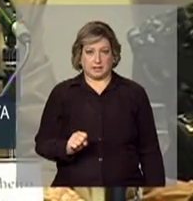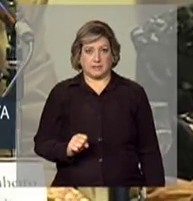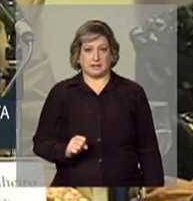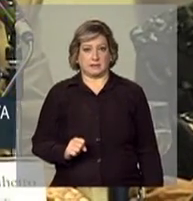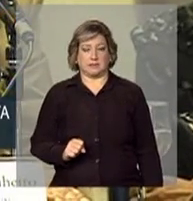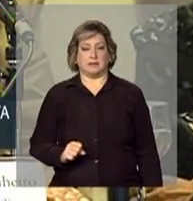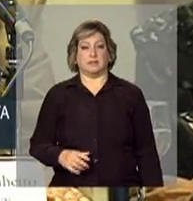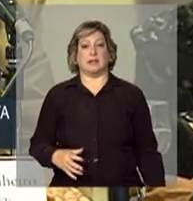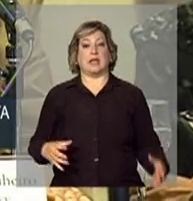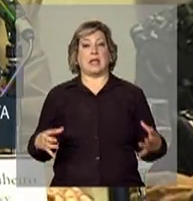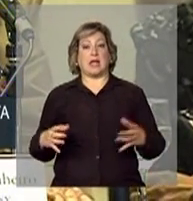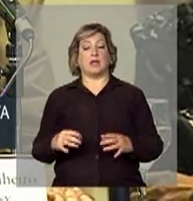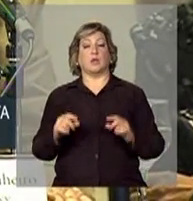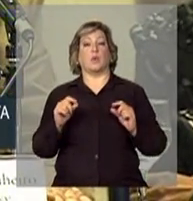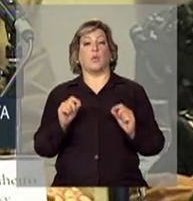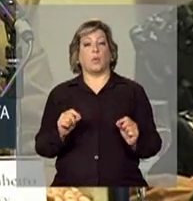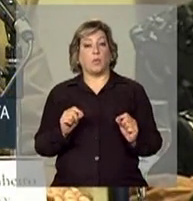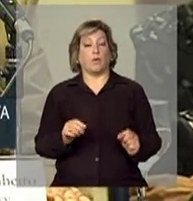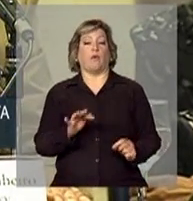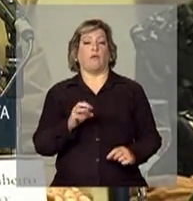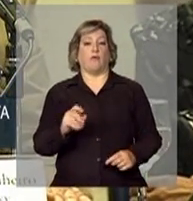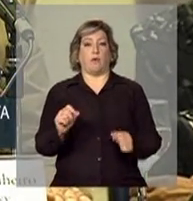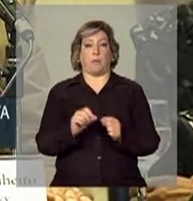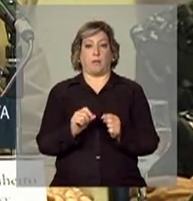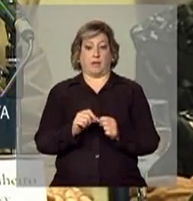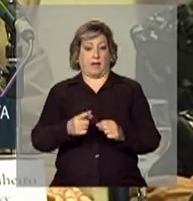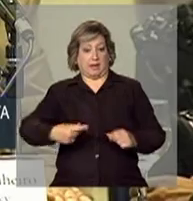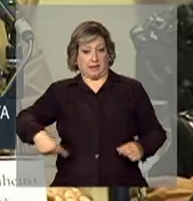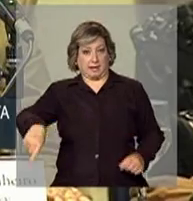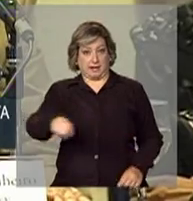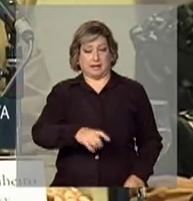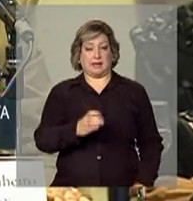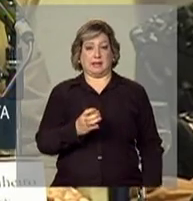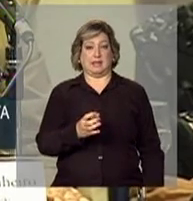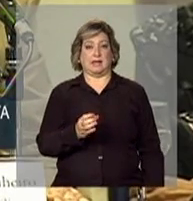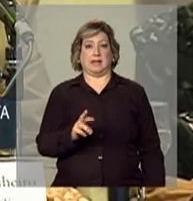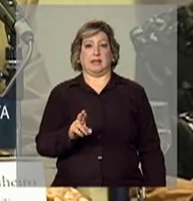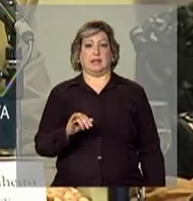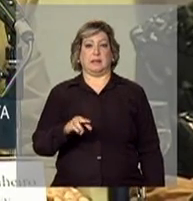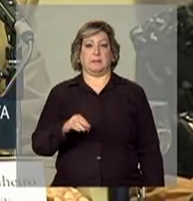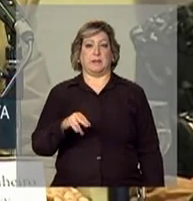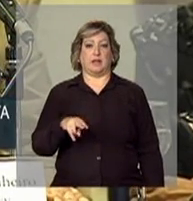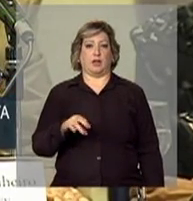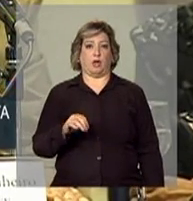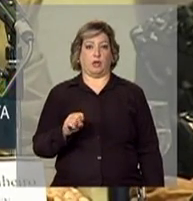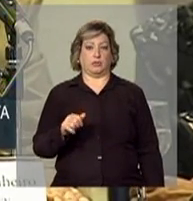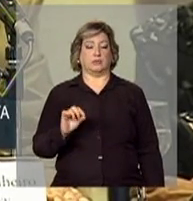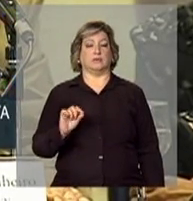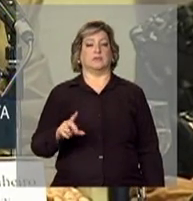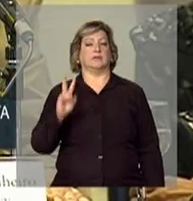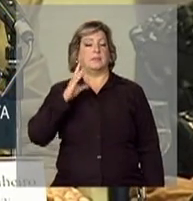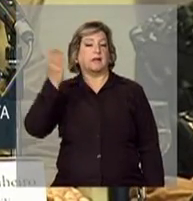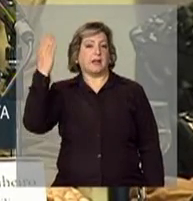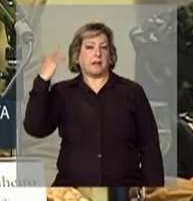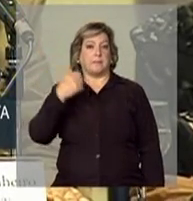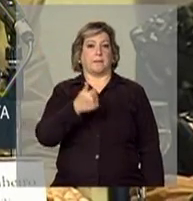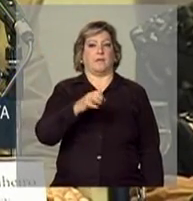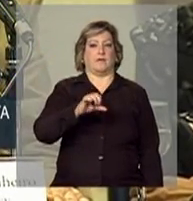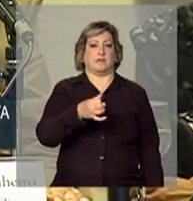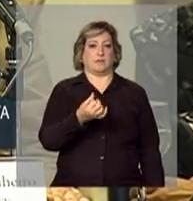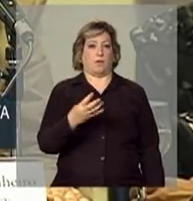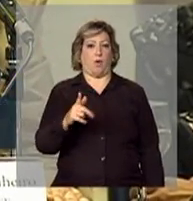o que foi produzido esses criminosos na época do regime do golpe de 64. É evidente que a